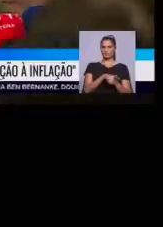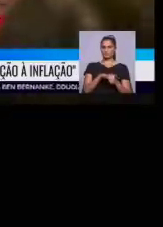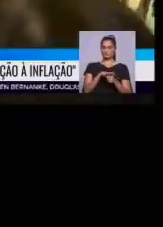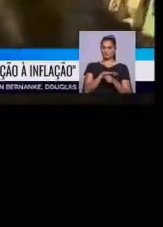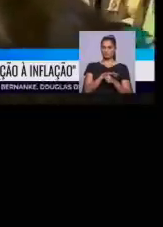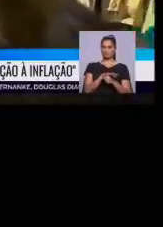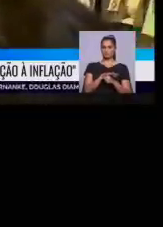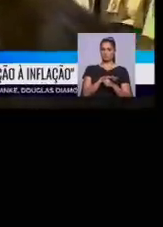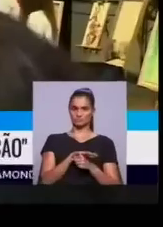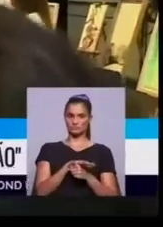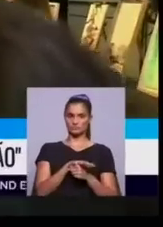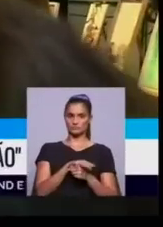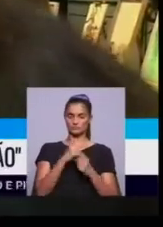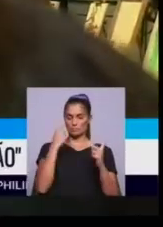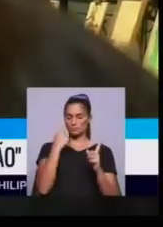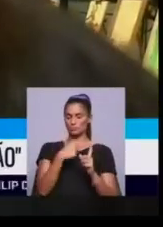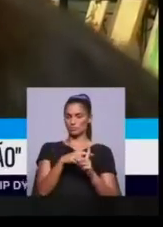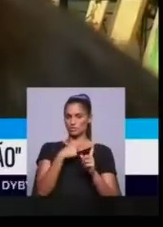sabe disso